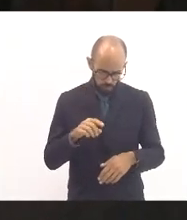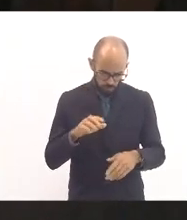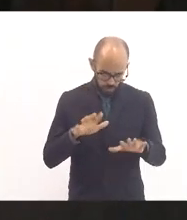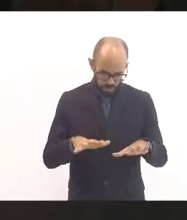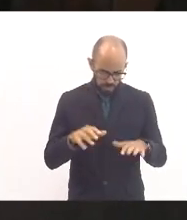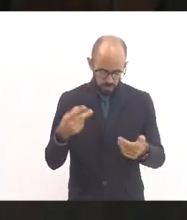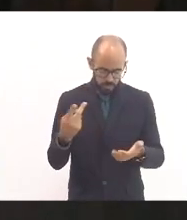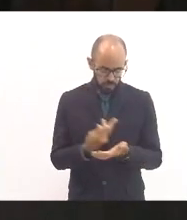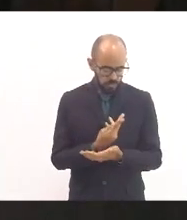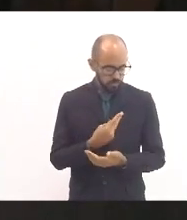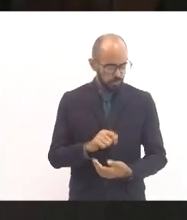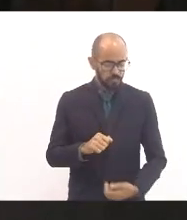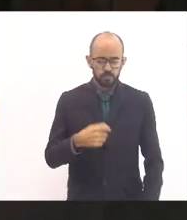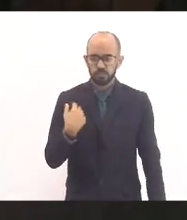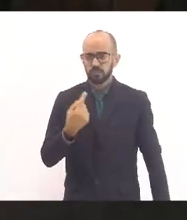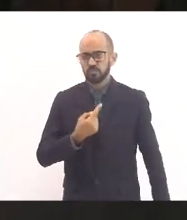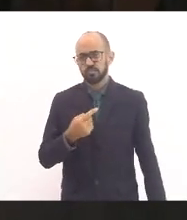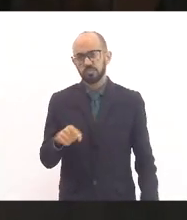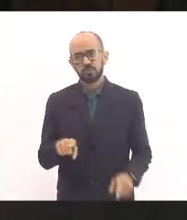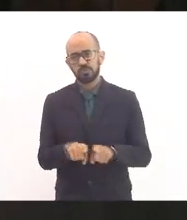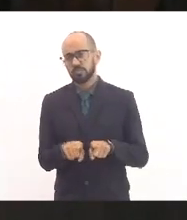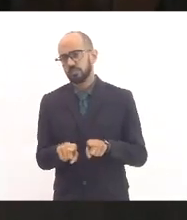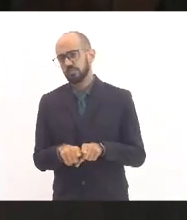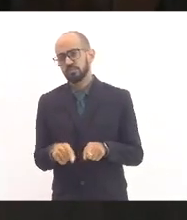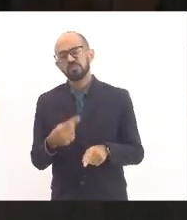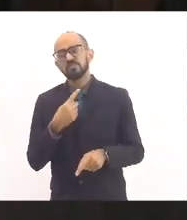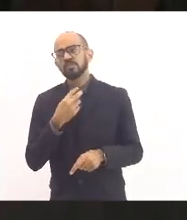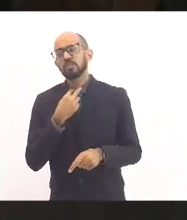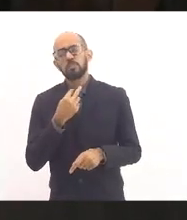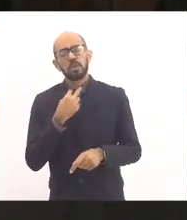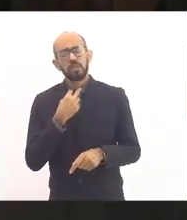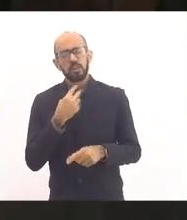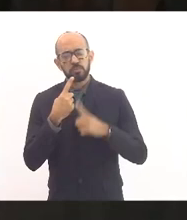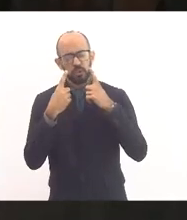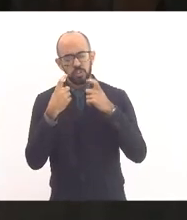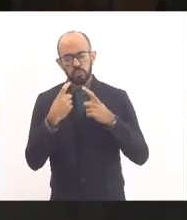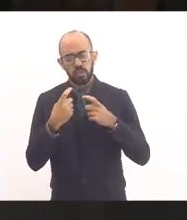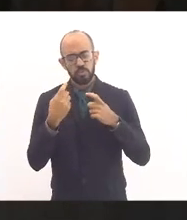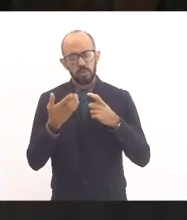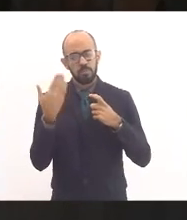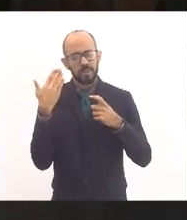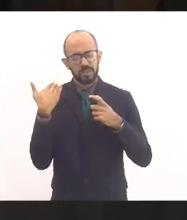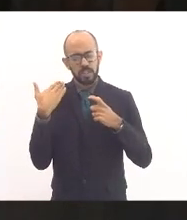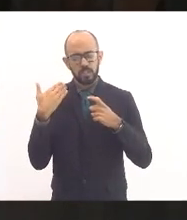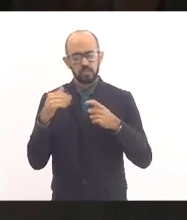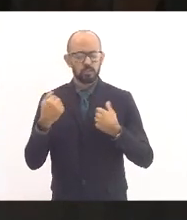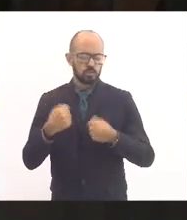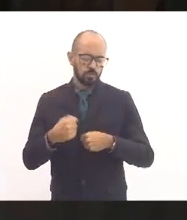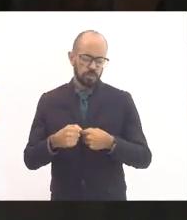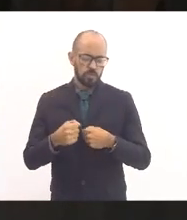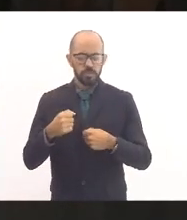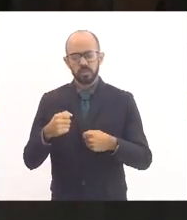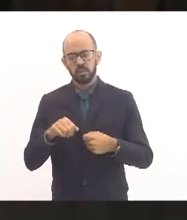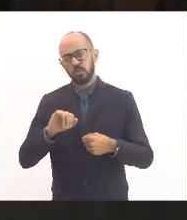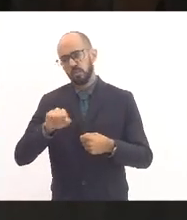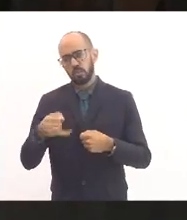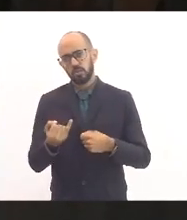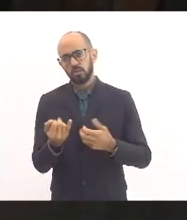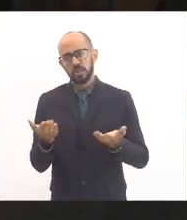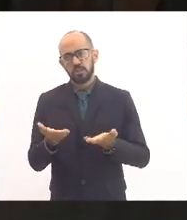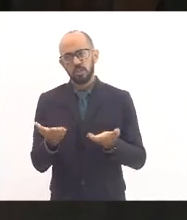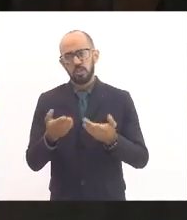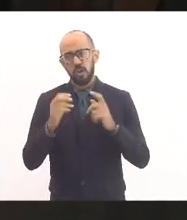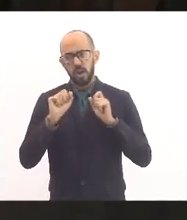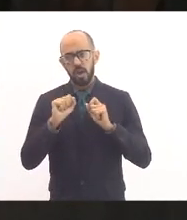que ocorreu Nós também não podemos chorar por leite derramado nós temos a oportunidade aqui nessa